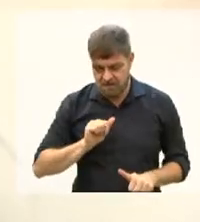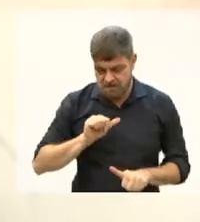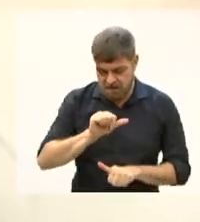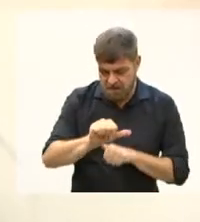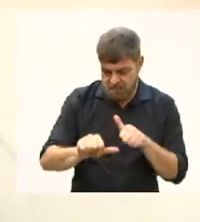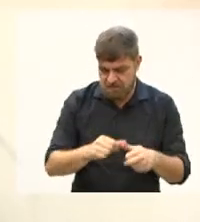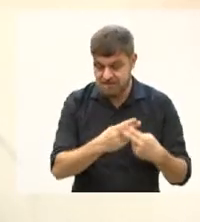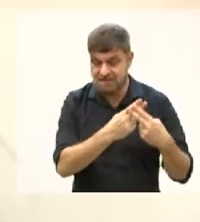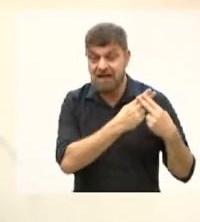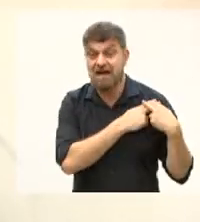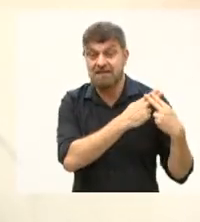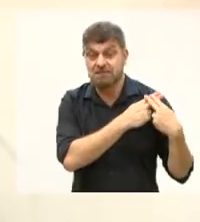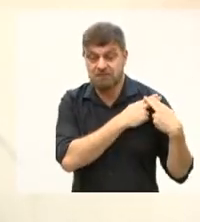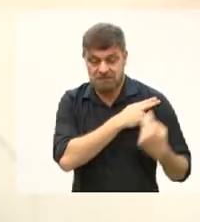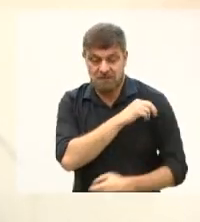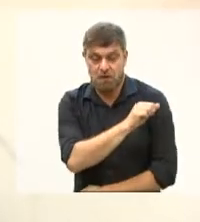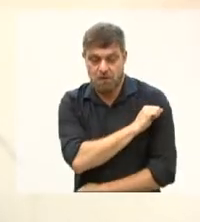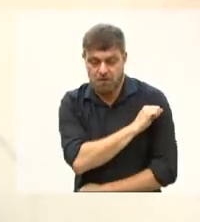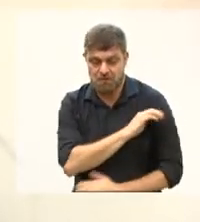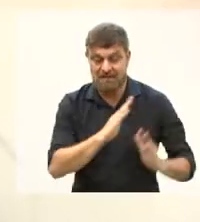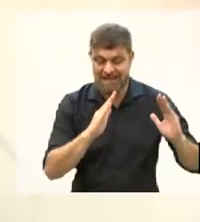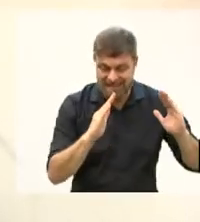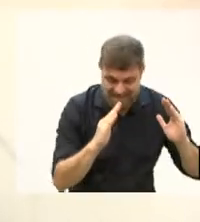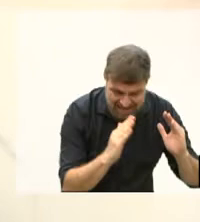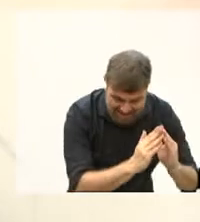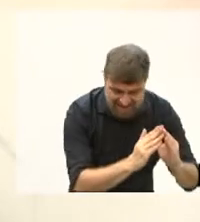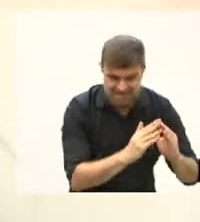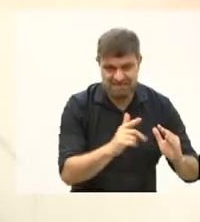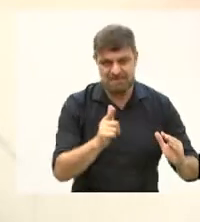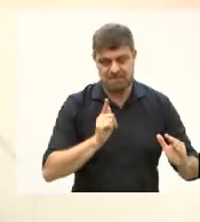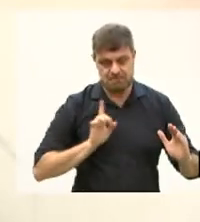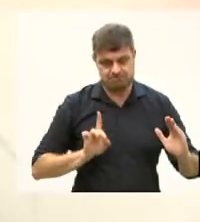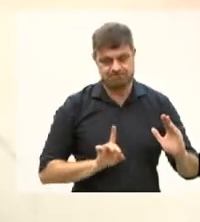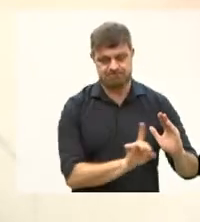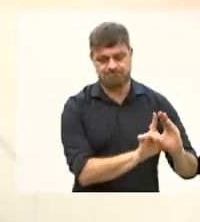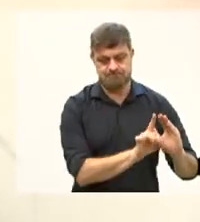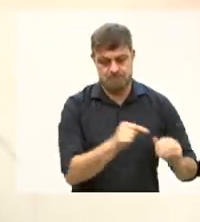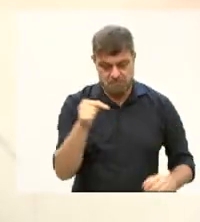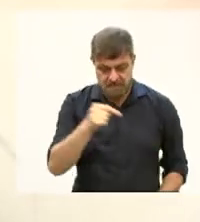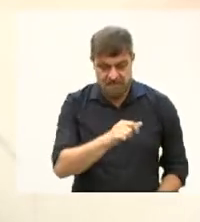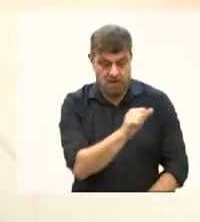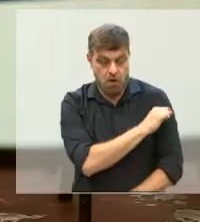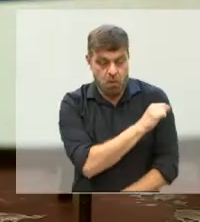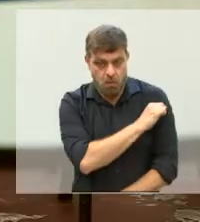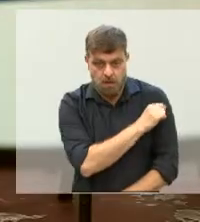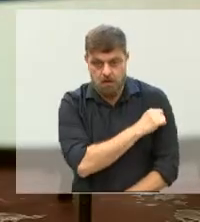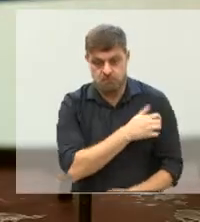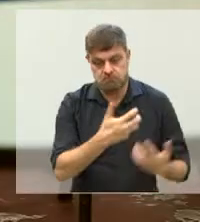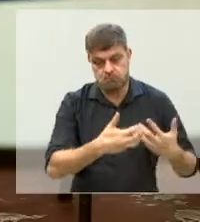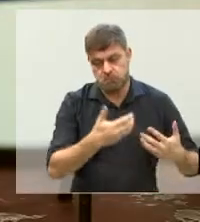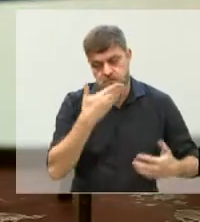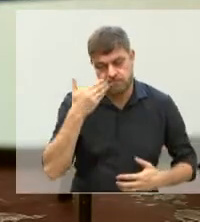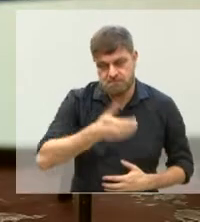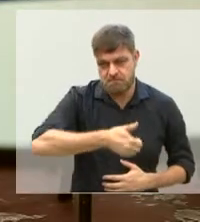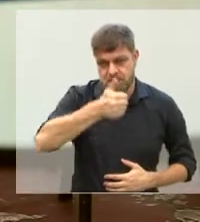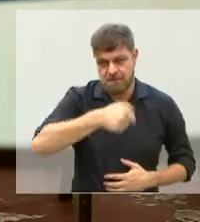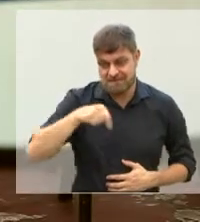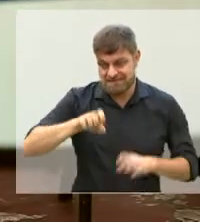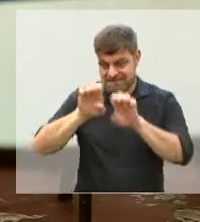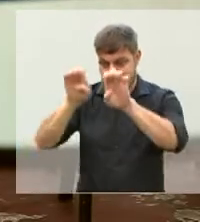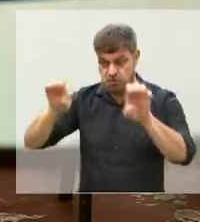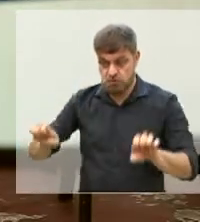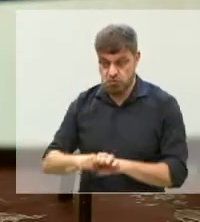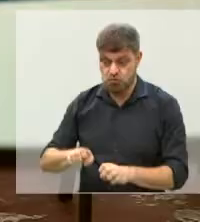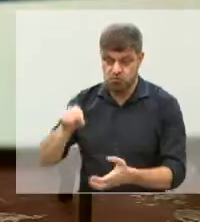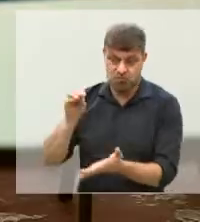de responsabilidade faz com que o aluno seja mais produtivo. Diante da falta de estrutura que